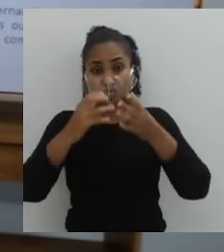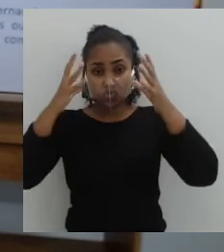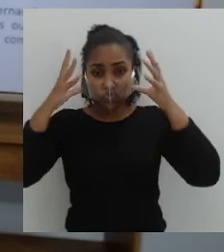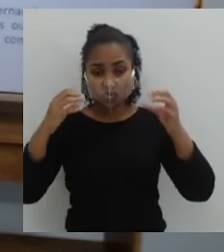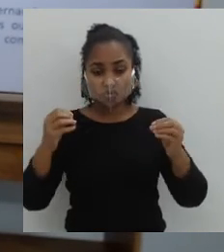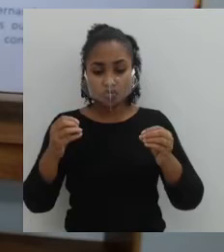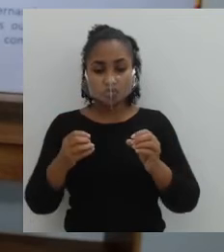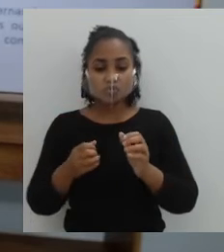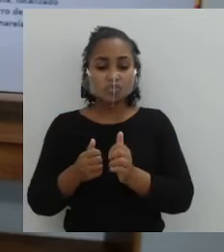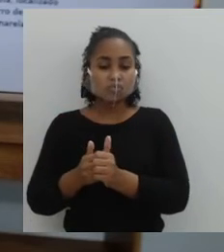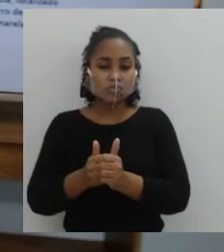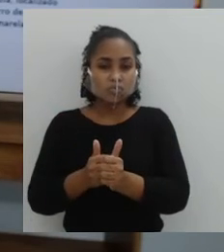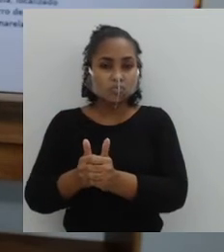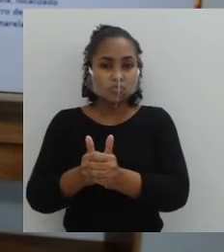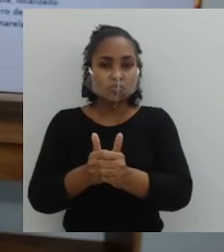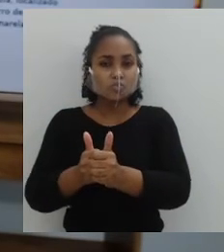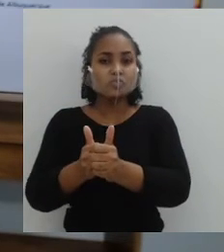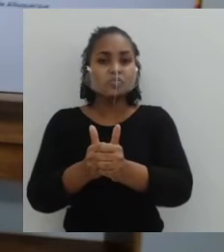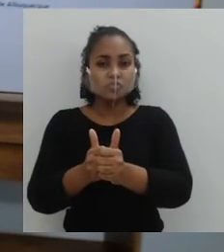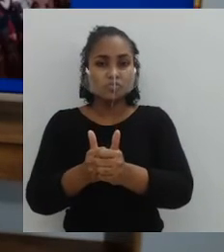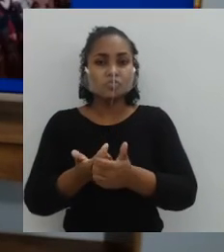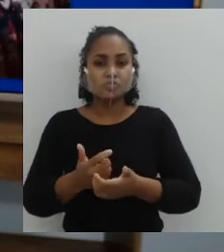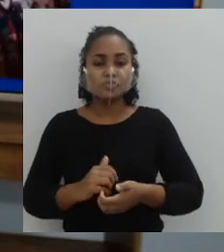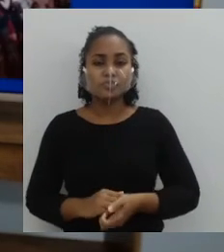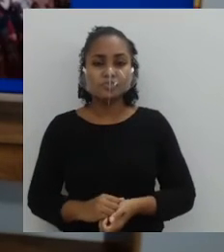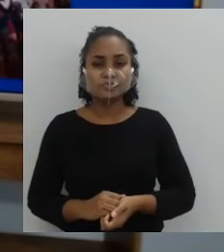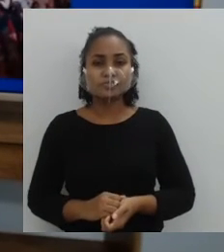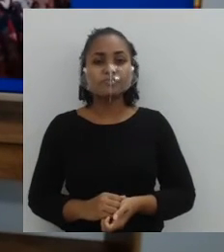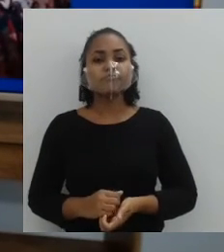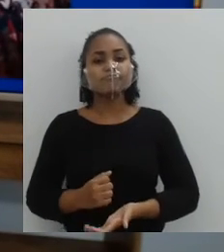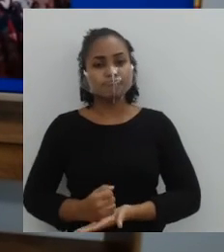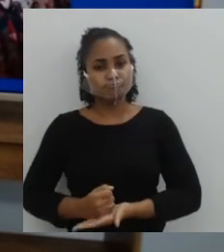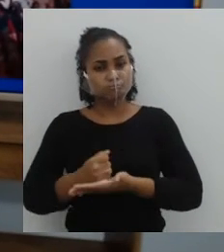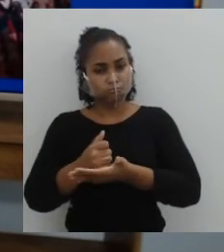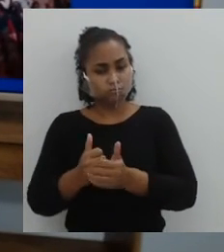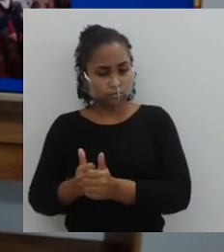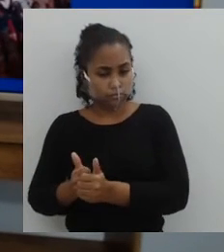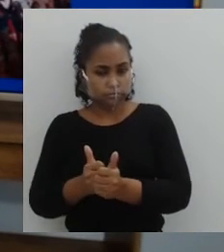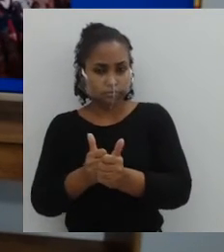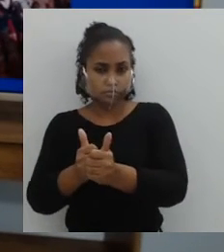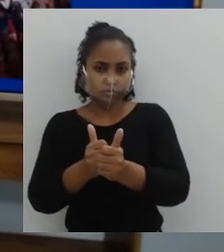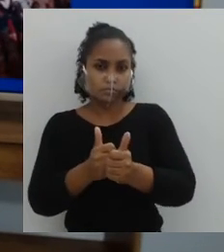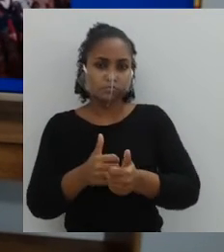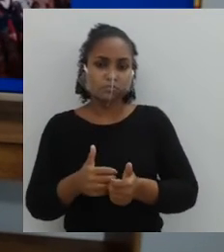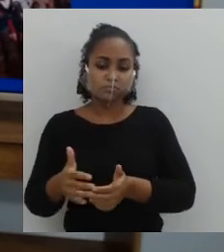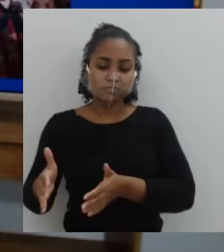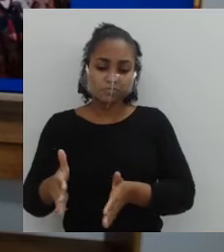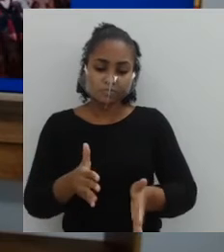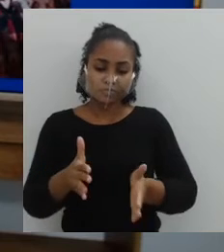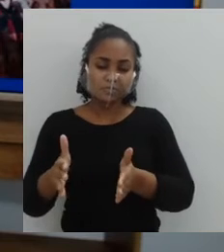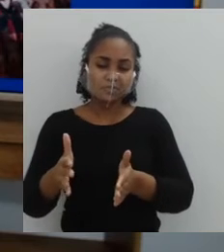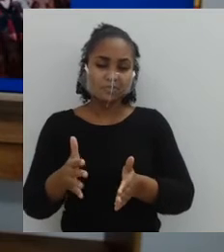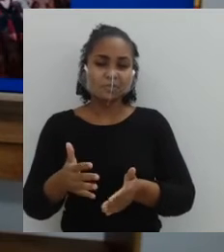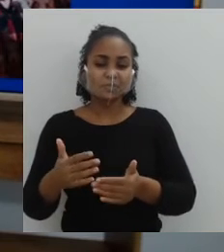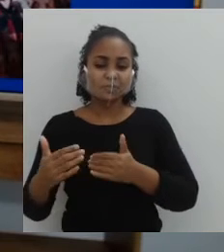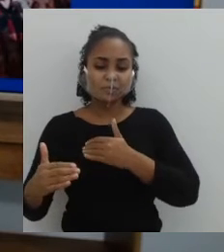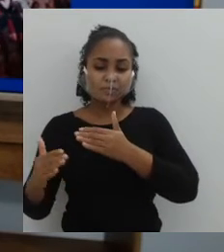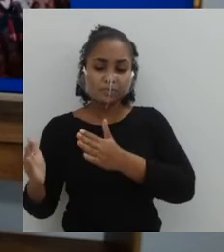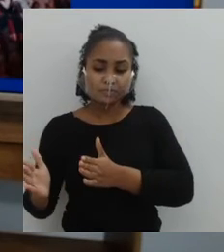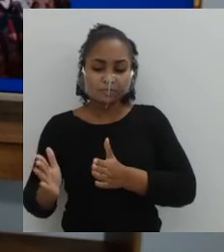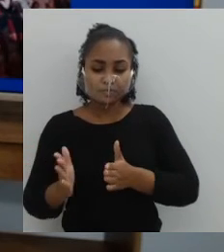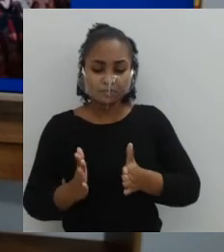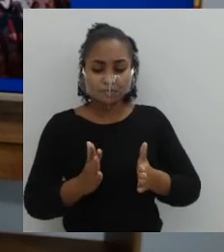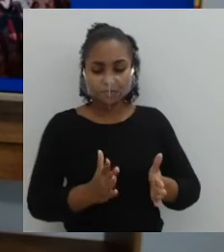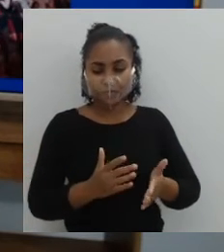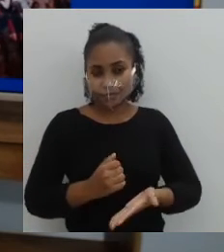guia. Então, Calabar, ele colaborou com os holandeses como guia, certo? Nesse processo